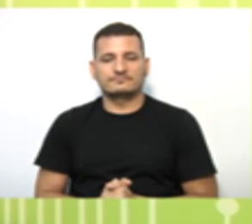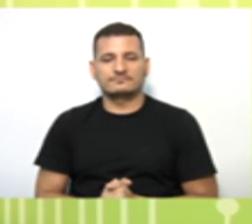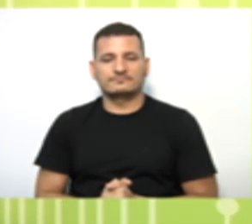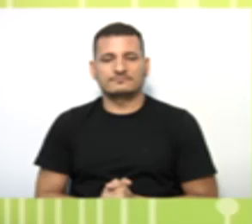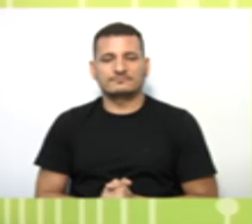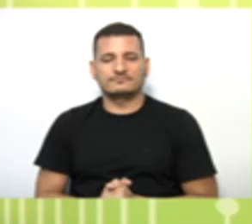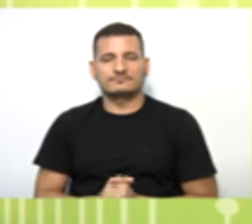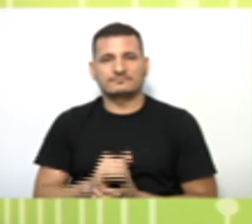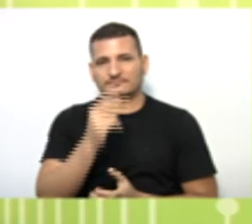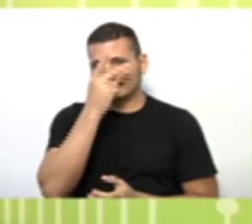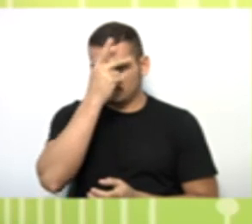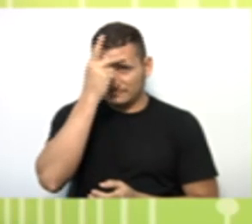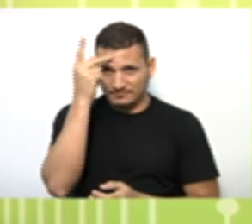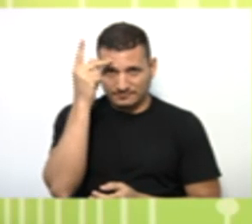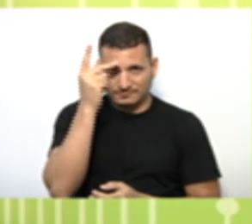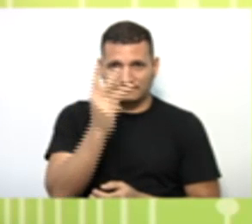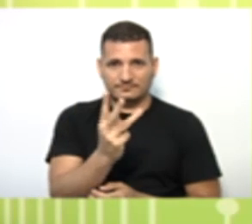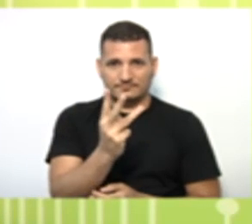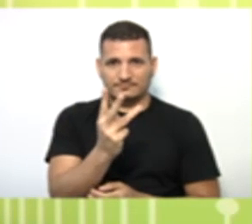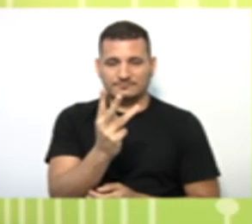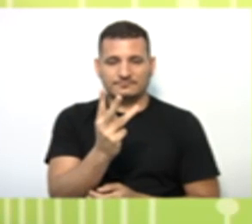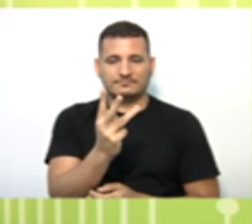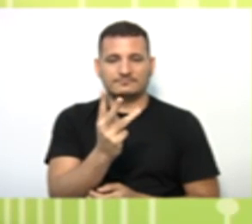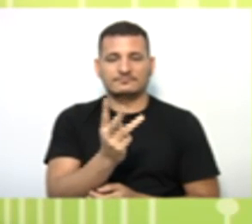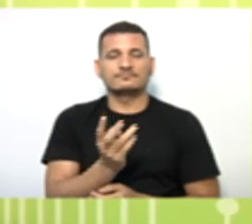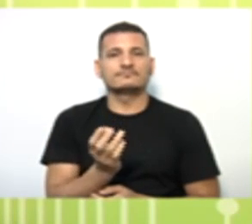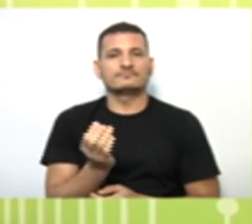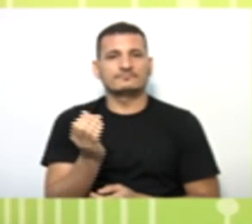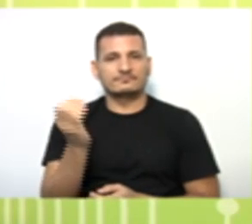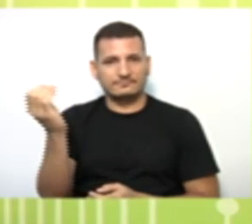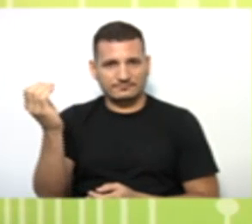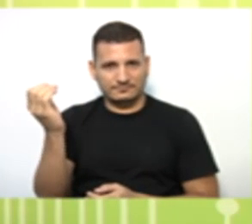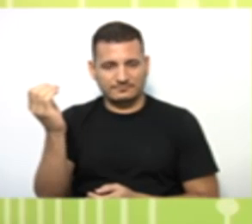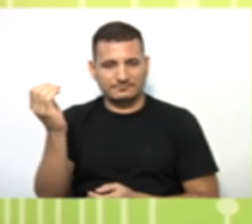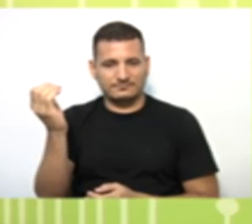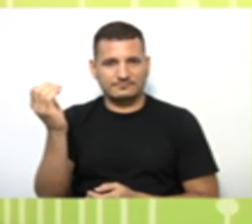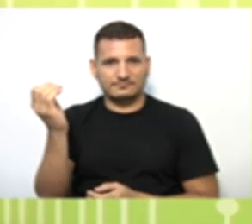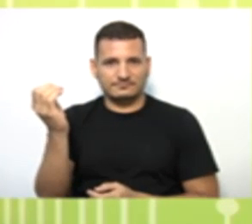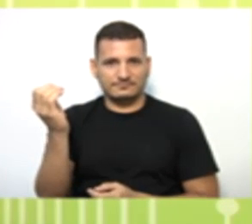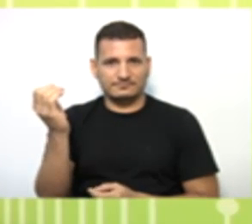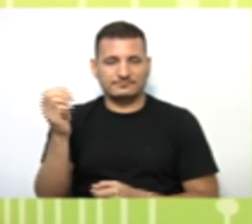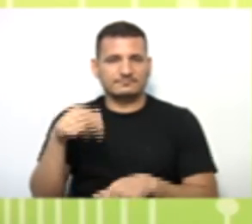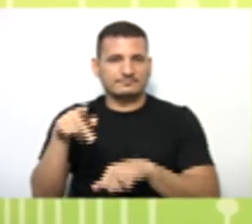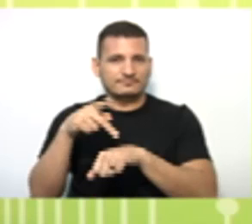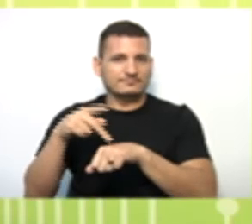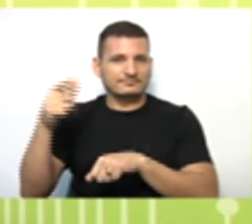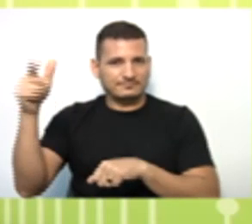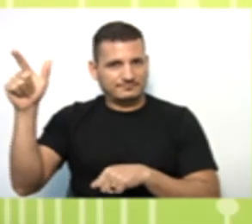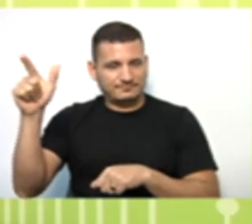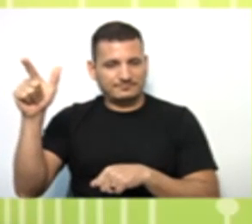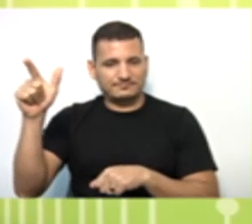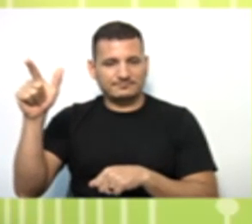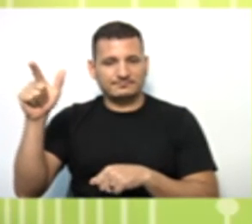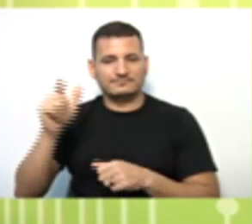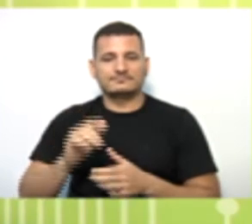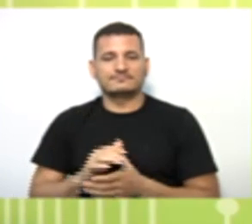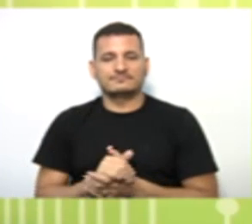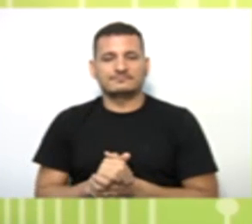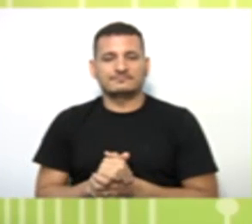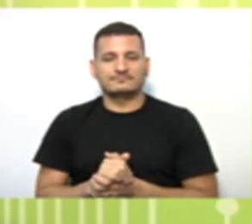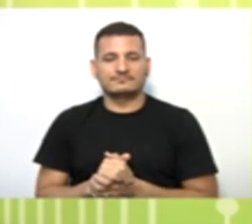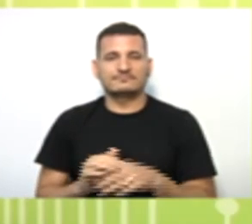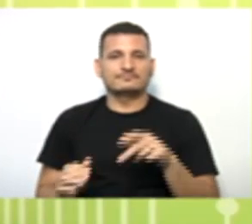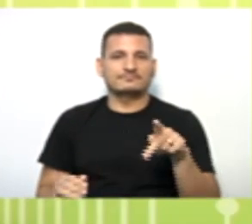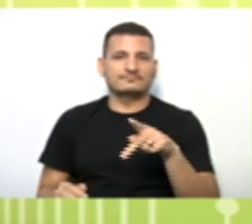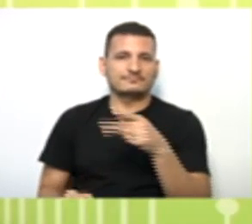São 3 pessoas que foram viajar para o Walt Disney World, Flórida, Estados Unidos, né, onde o professor